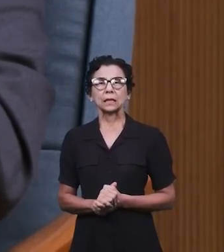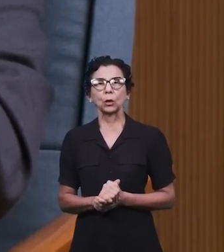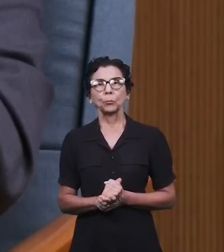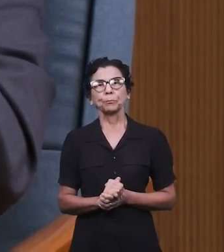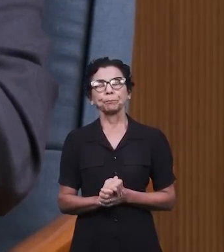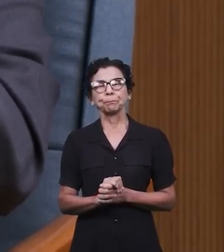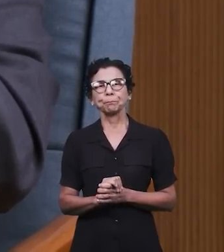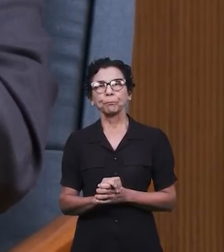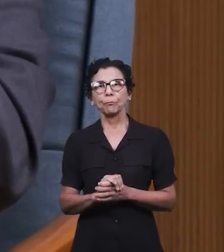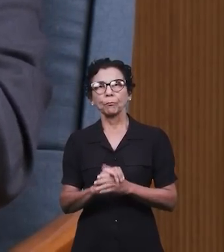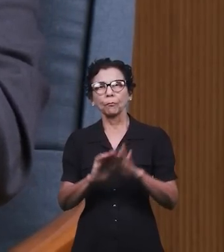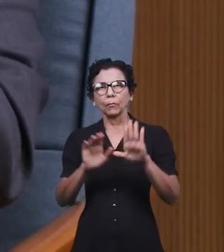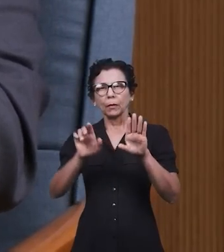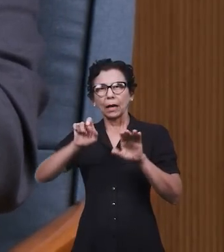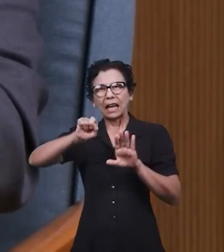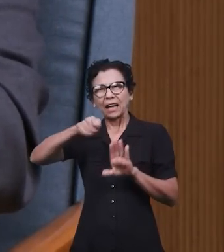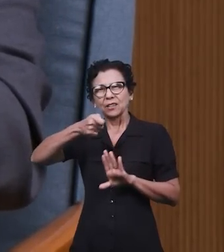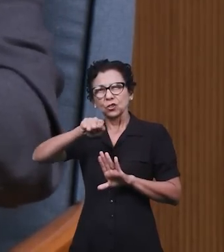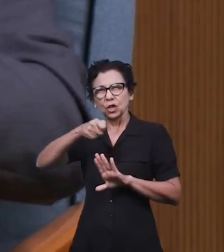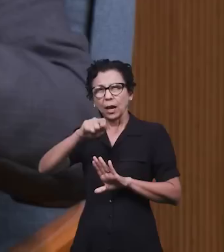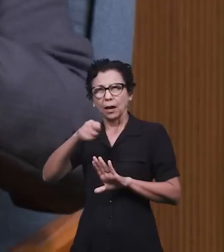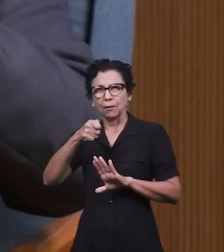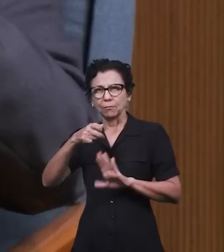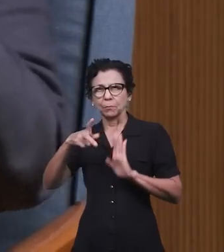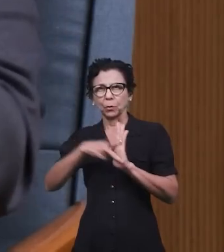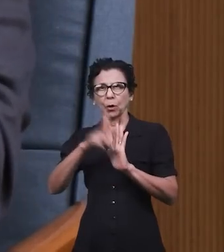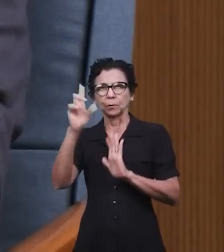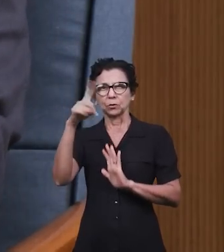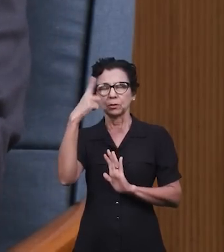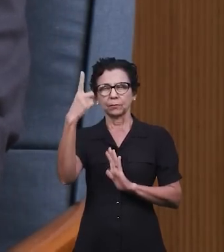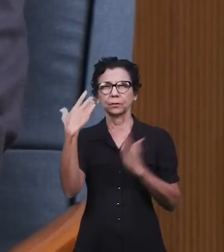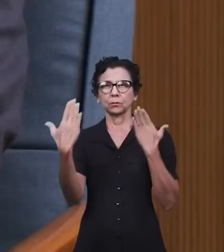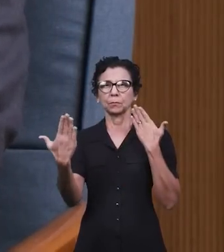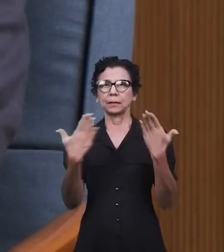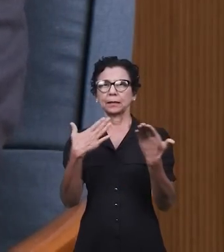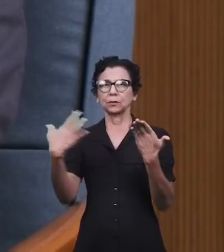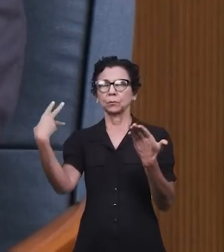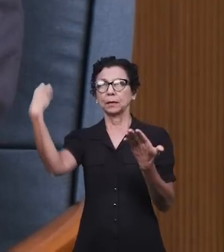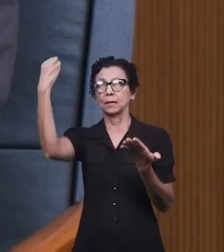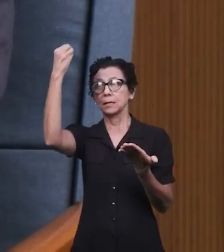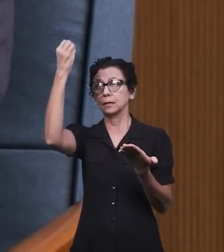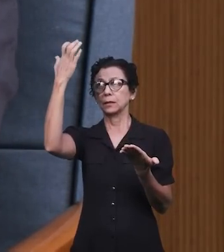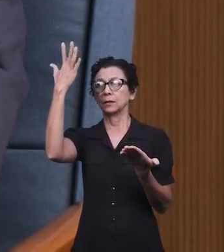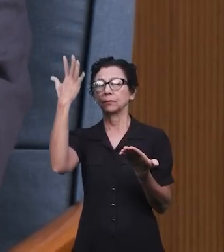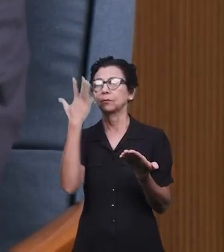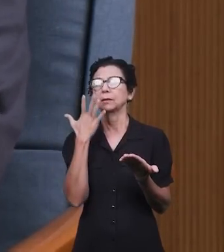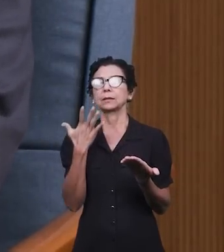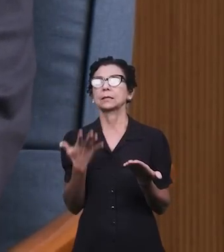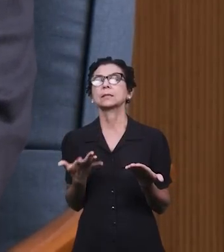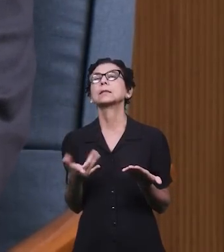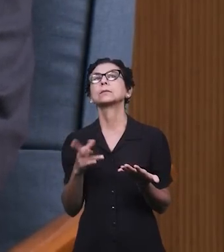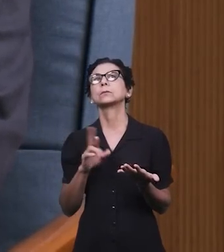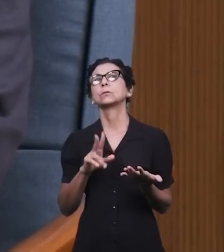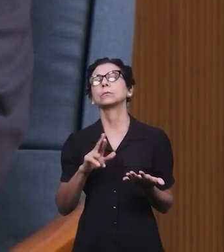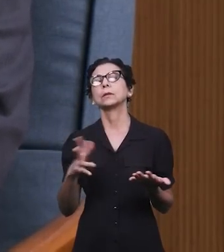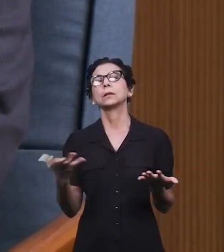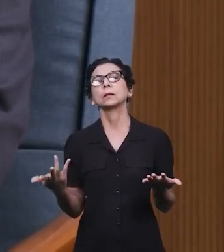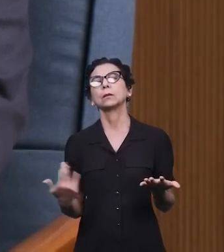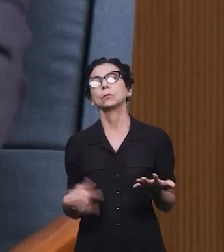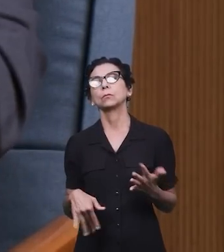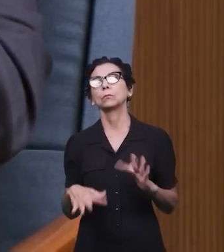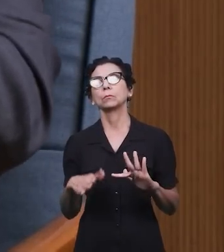de Davi é a revelação, é Jesus se revelando. Não é uma